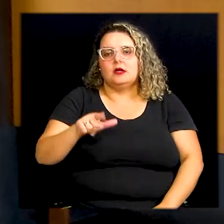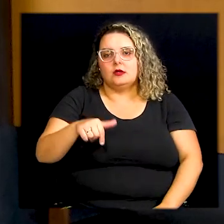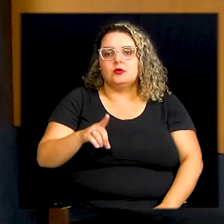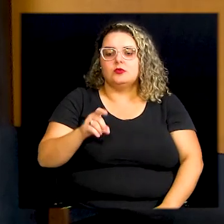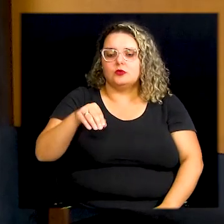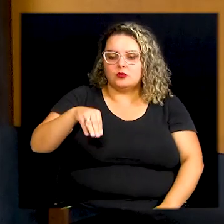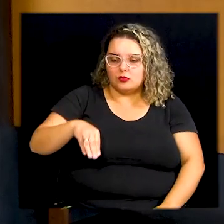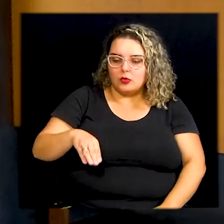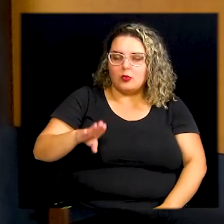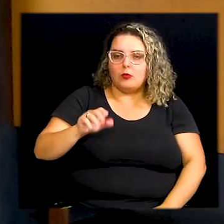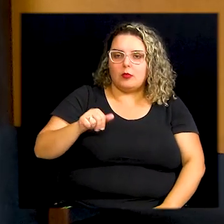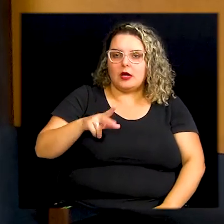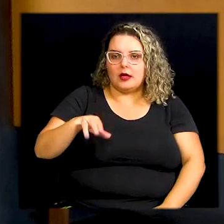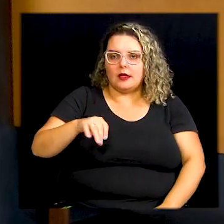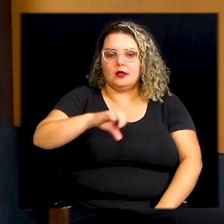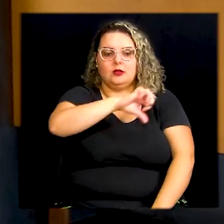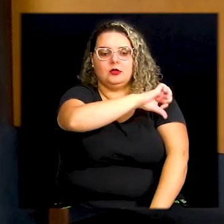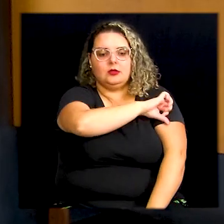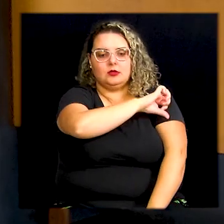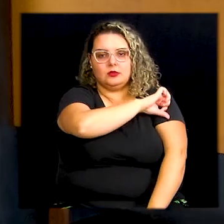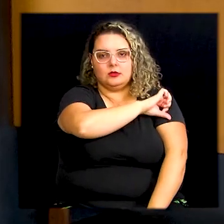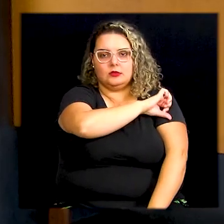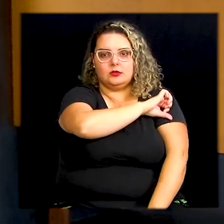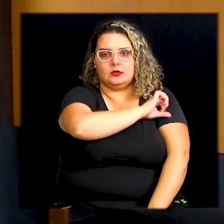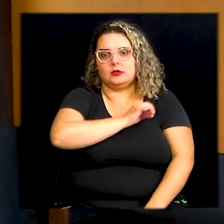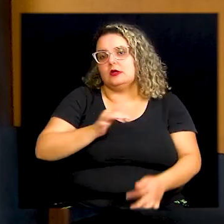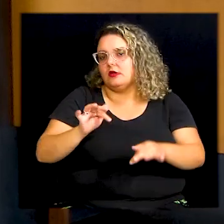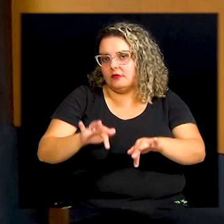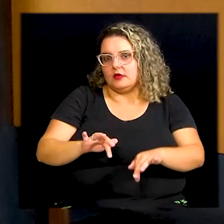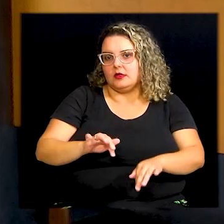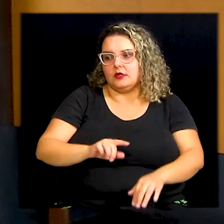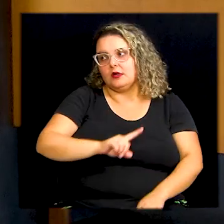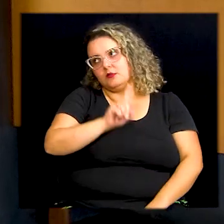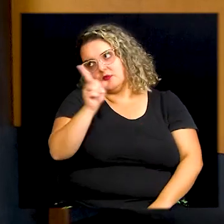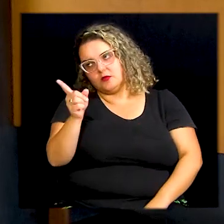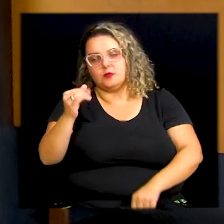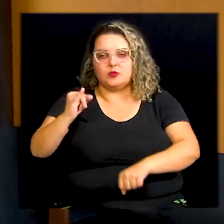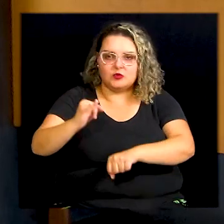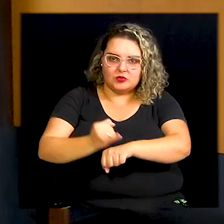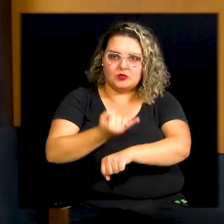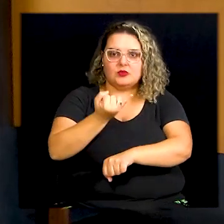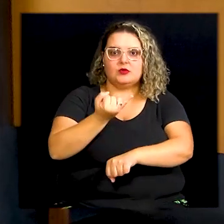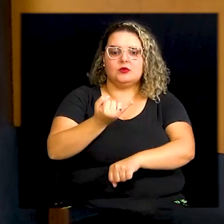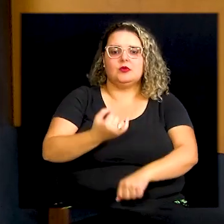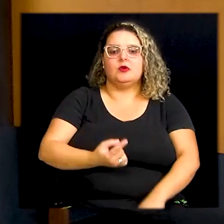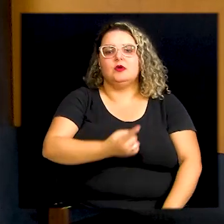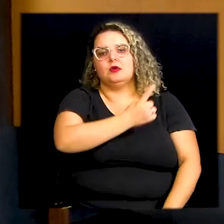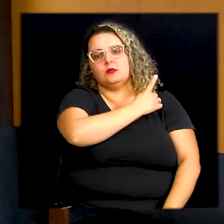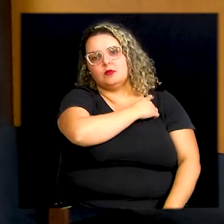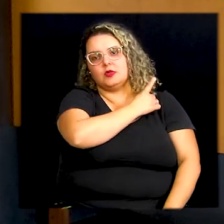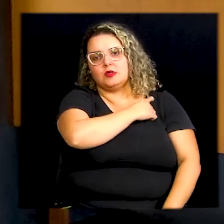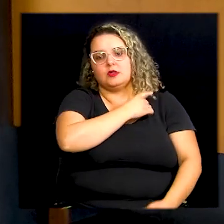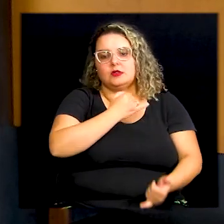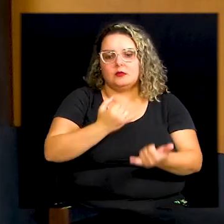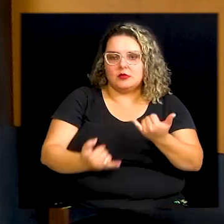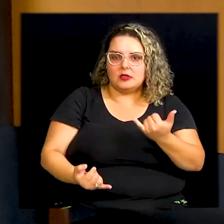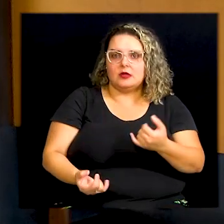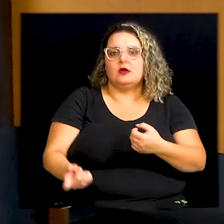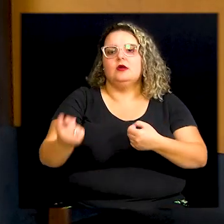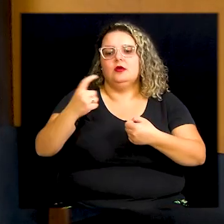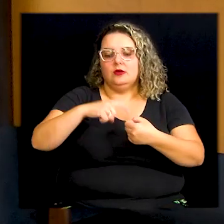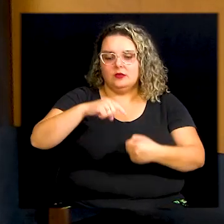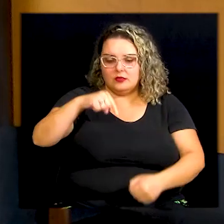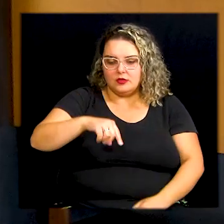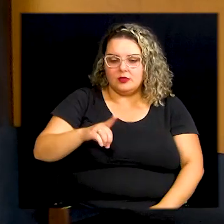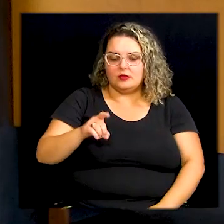aqui no Dom Barreto, no 9º ano, fiquei até o fim do ano. Aí fui lá para Jaguariúna de novo, fiquei o primeiro ano até o meio do ano, voltei